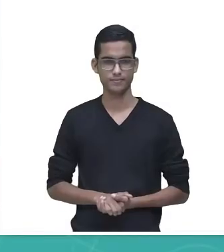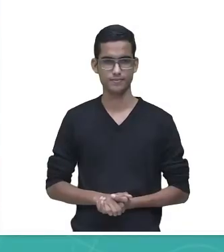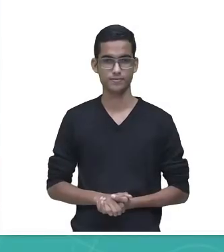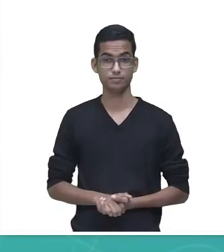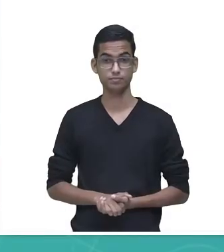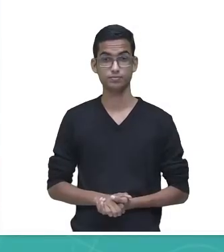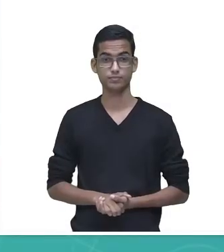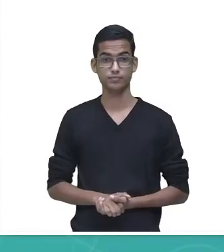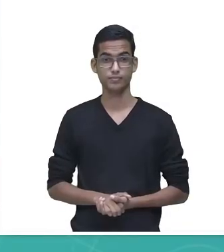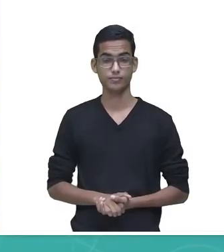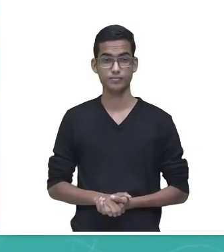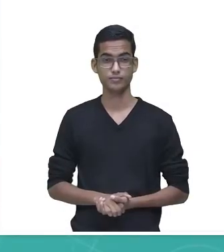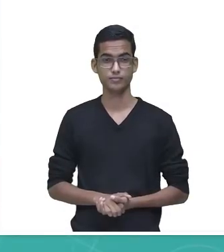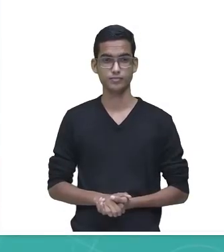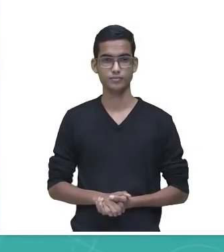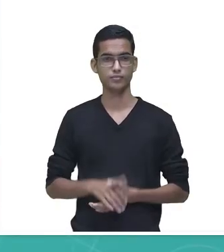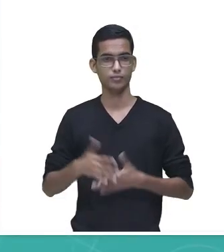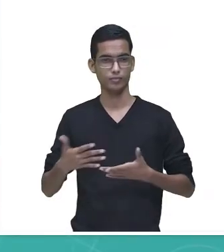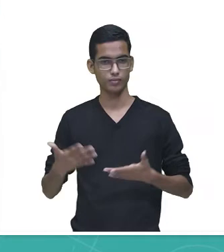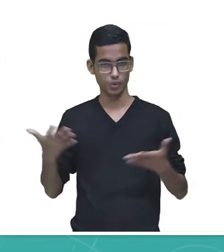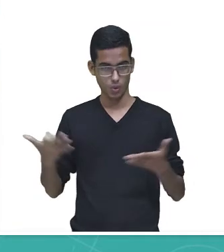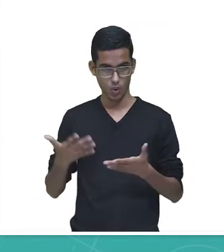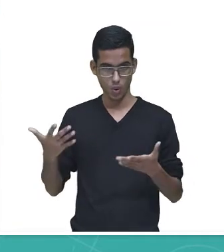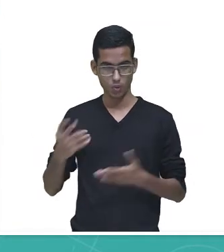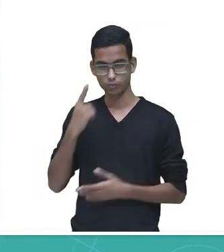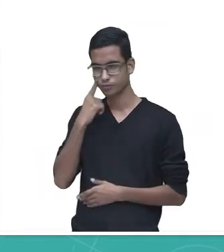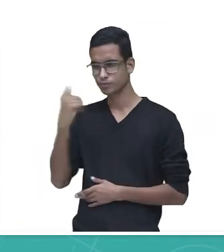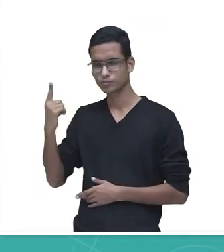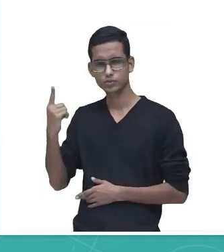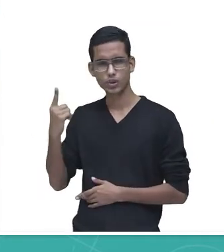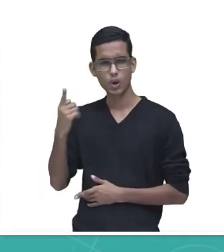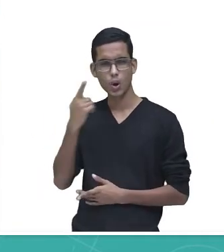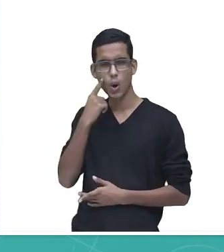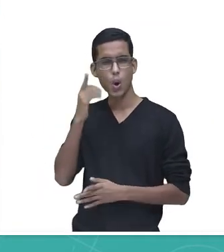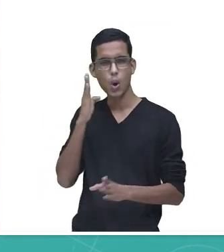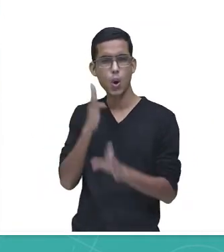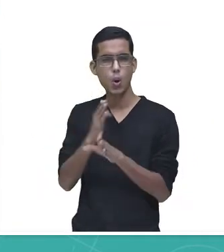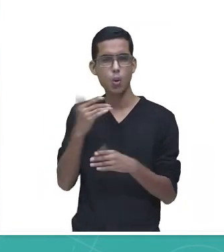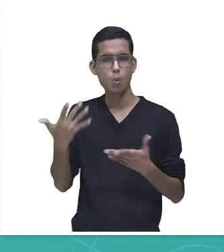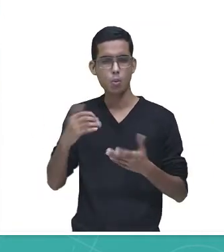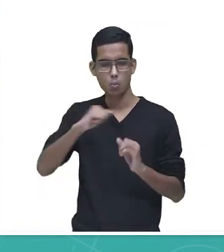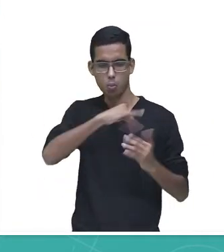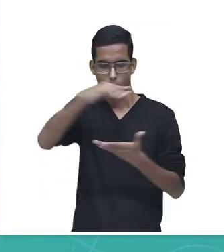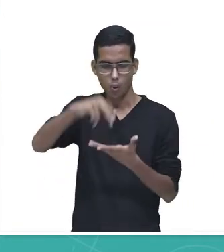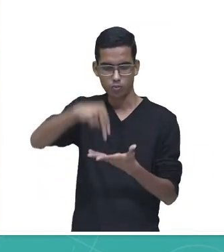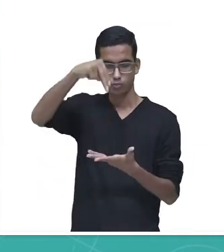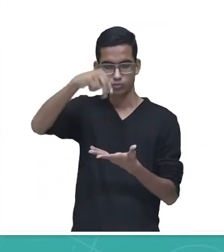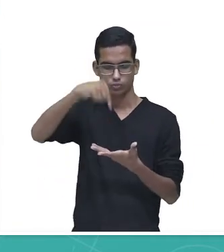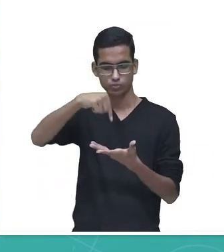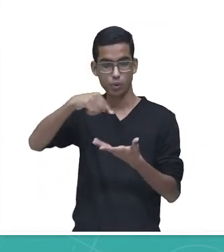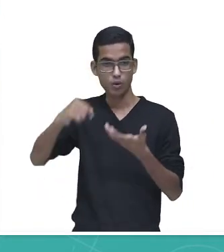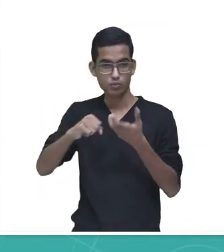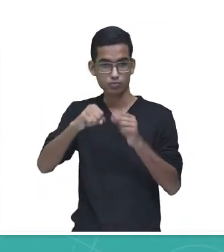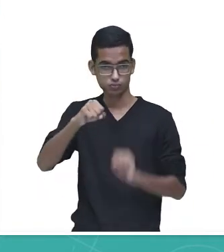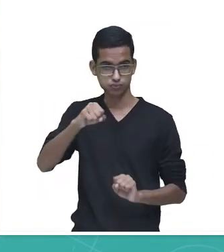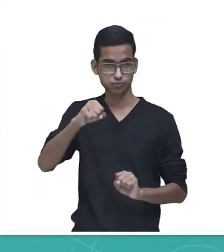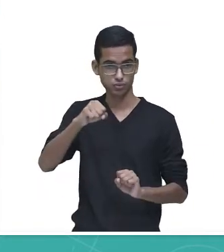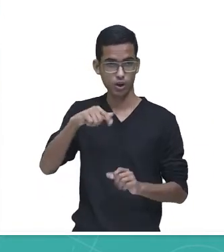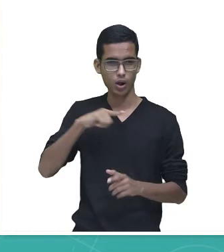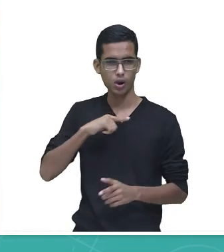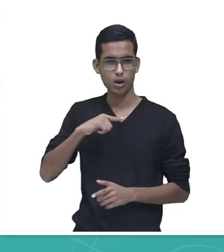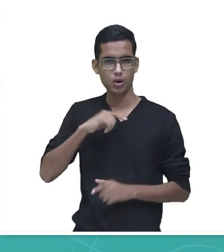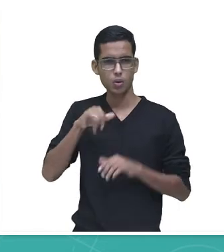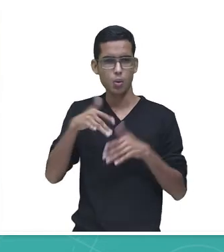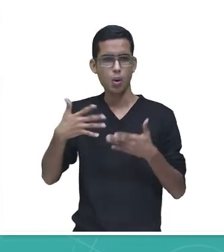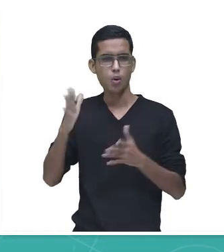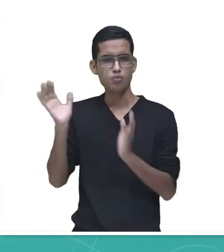Muito bem, na primeira questão, identifique no mapa norte-sul geoeconômico o grupo a qual pertencem os